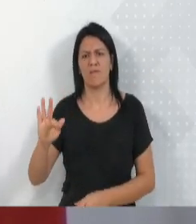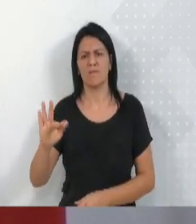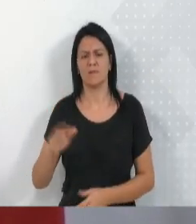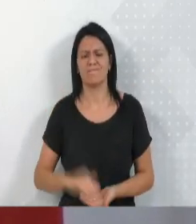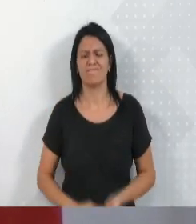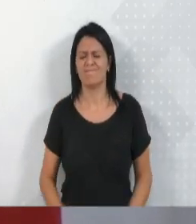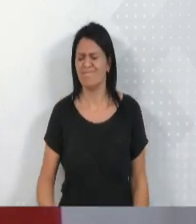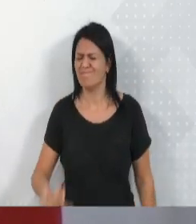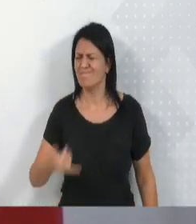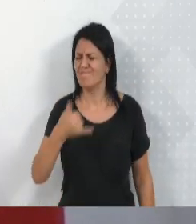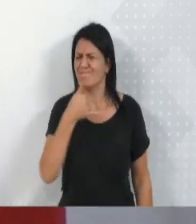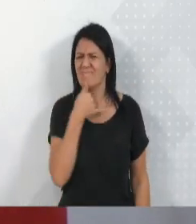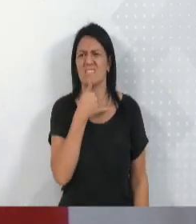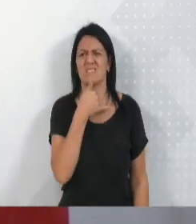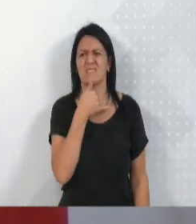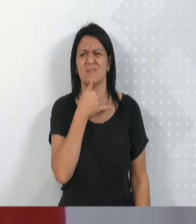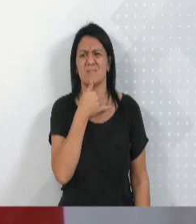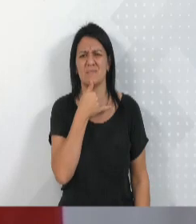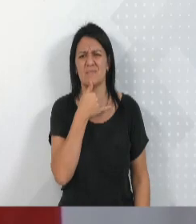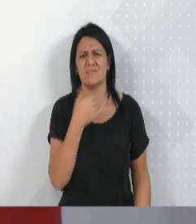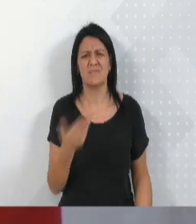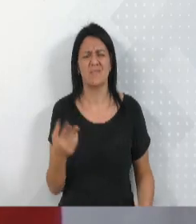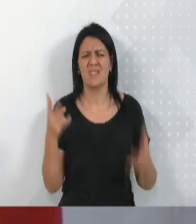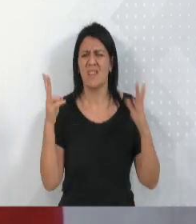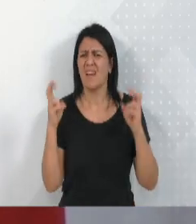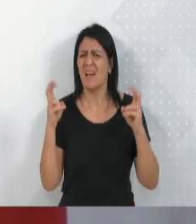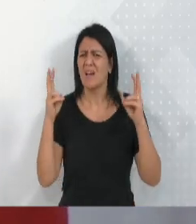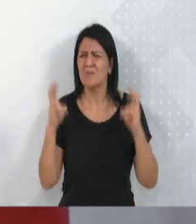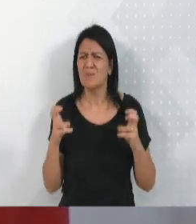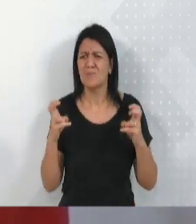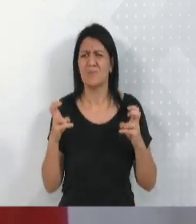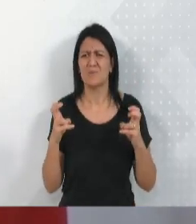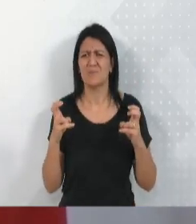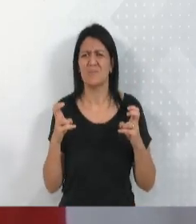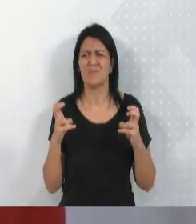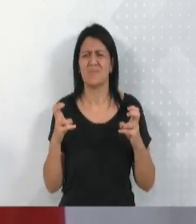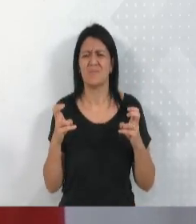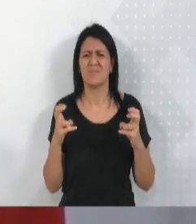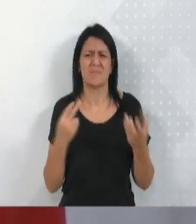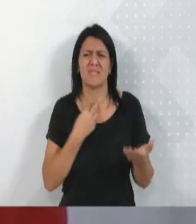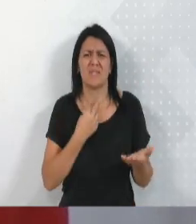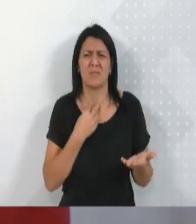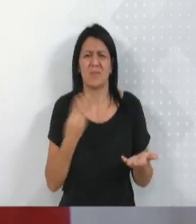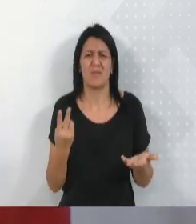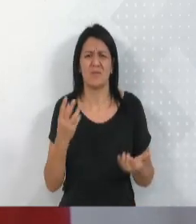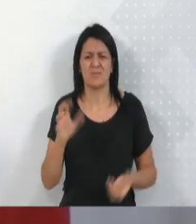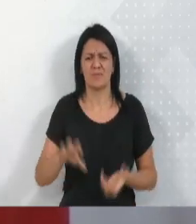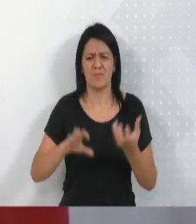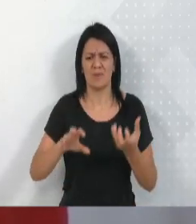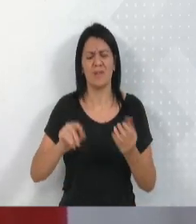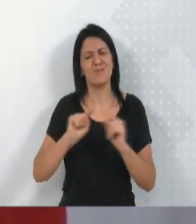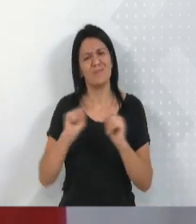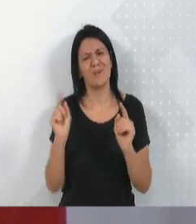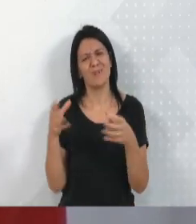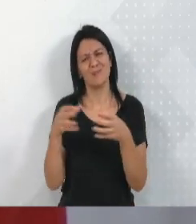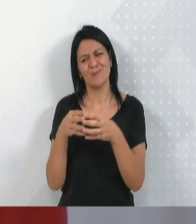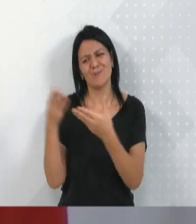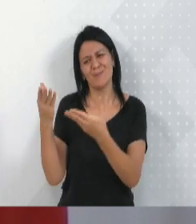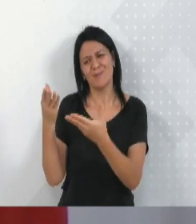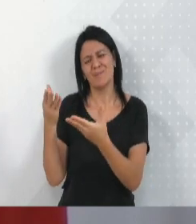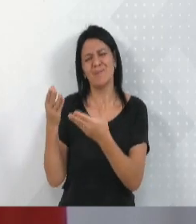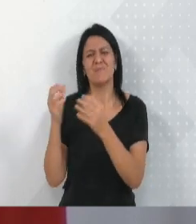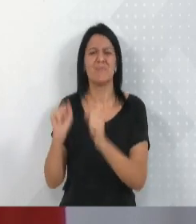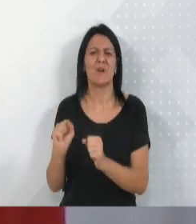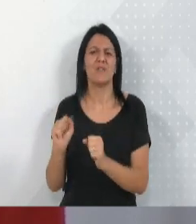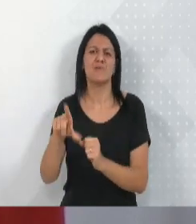Lamentável, um assunto que não é digerido nem pelo Congresso Nacional e o grupo de togados resolve colocar